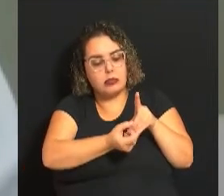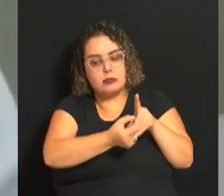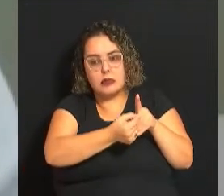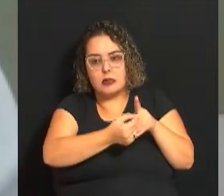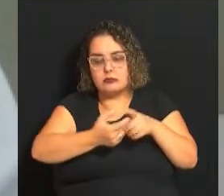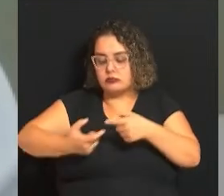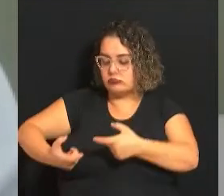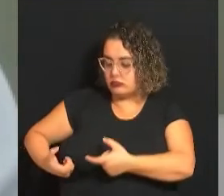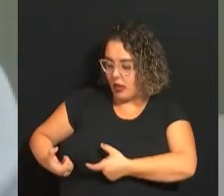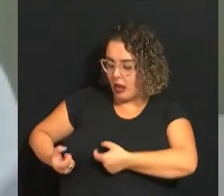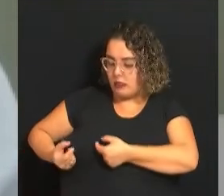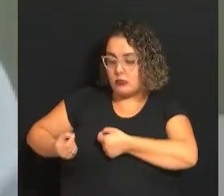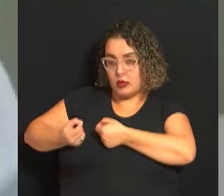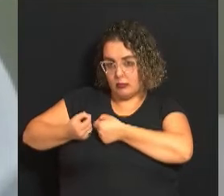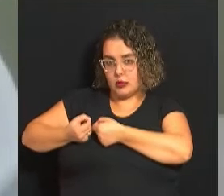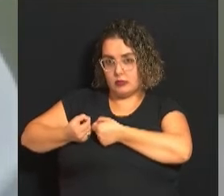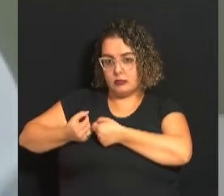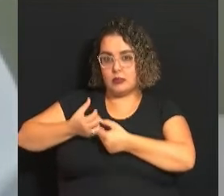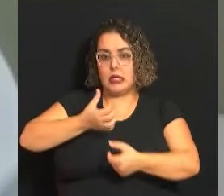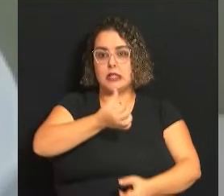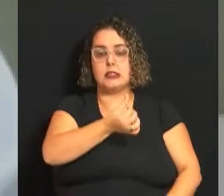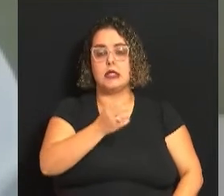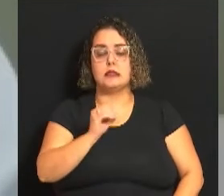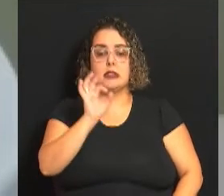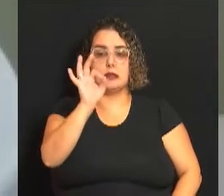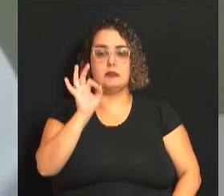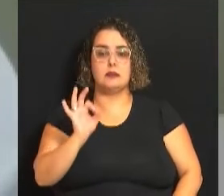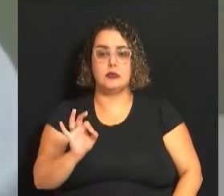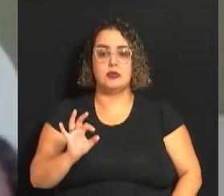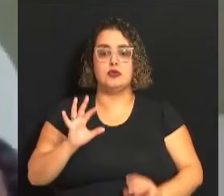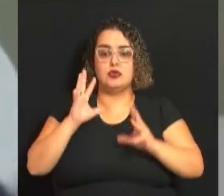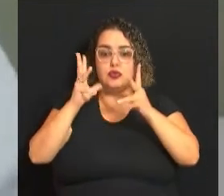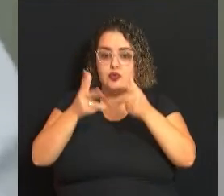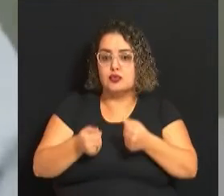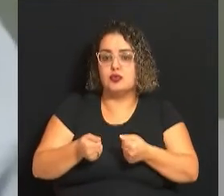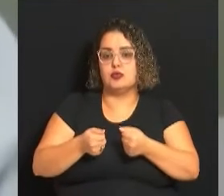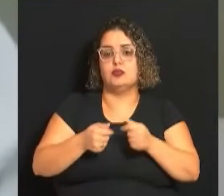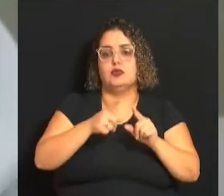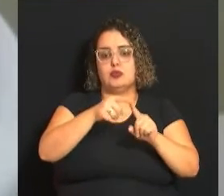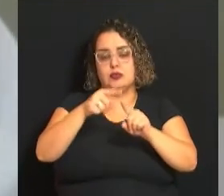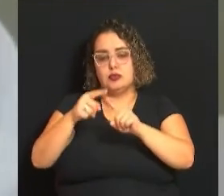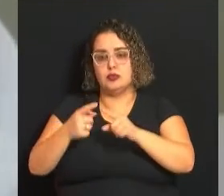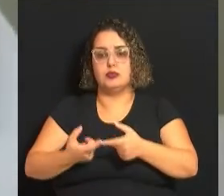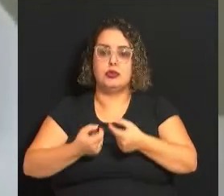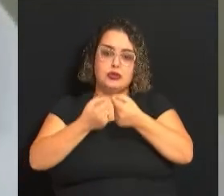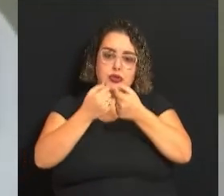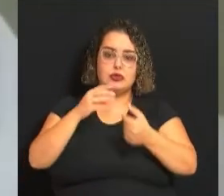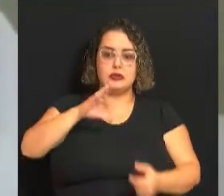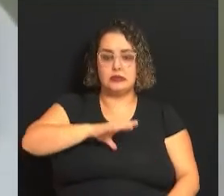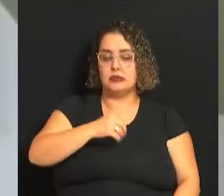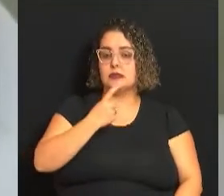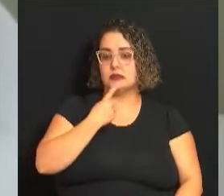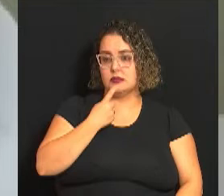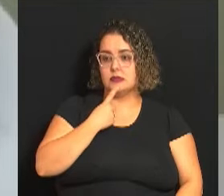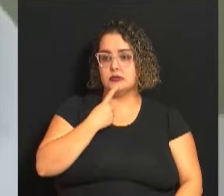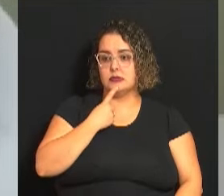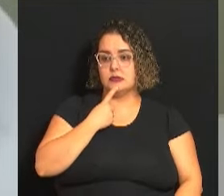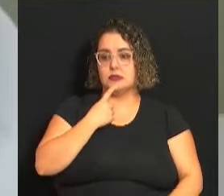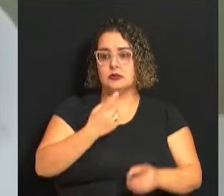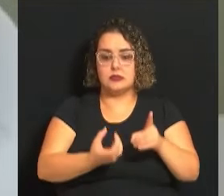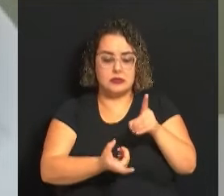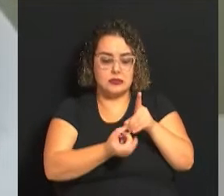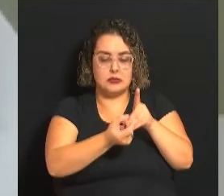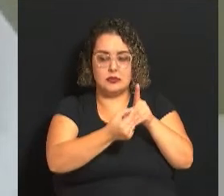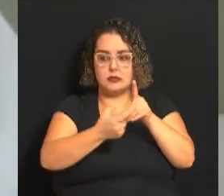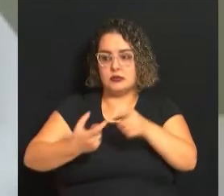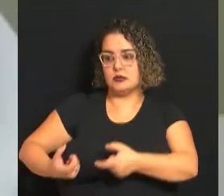mama. São 60% de todos os casos de câncer em Campinas é câncer de próstata e câncer